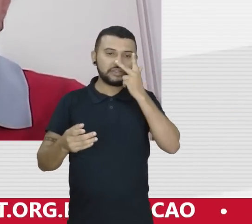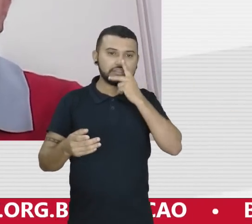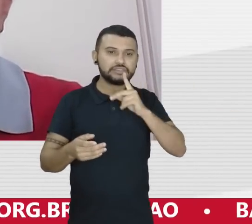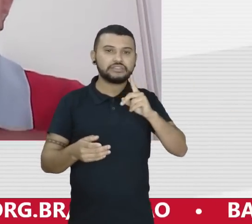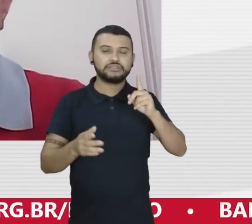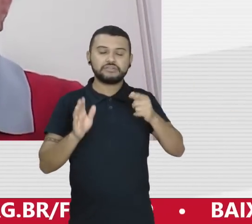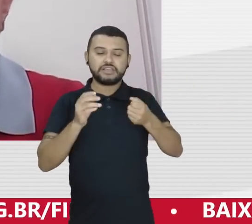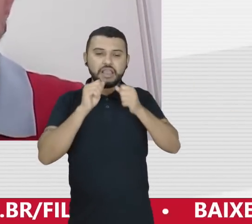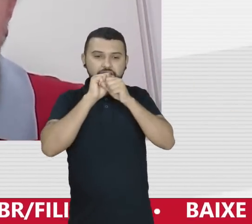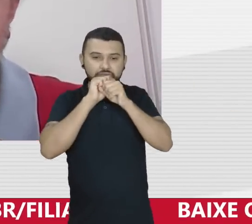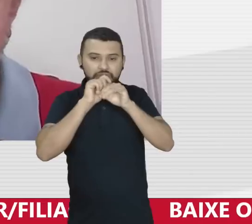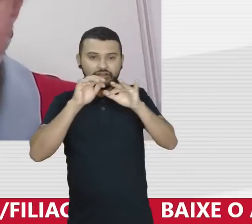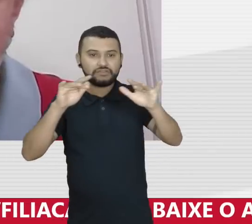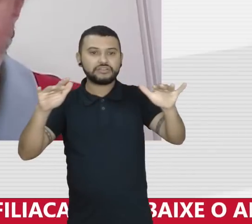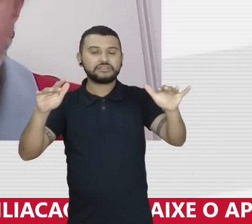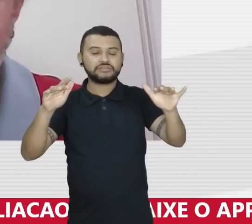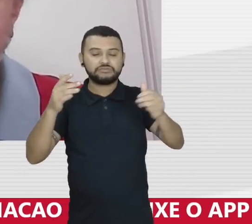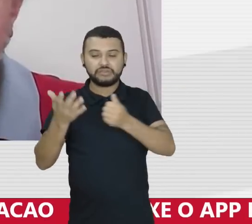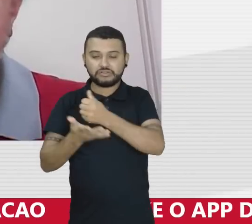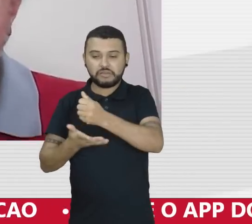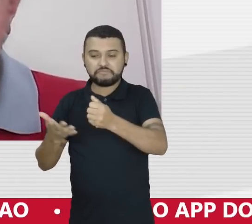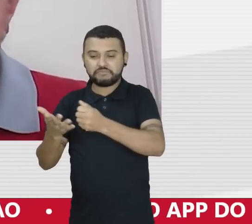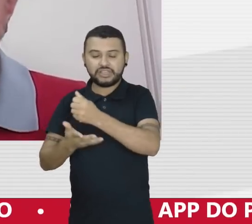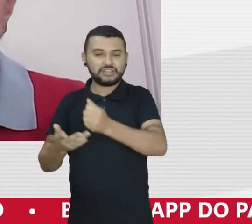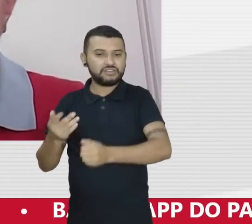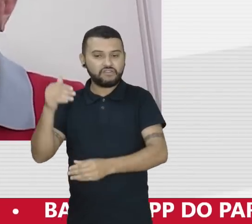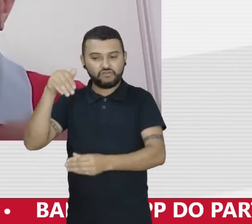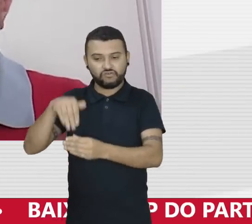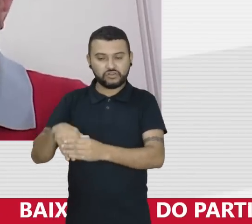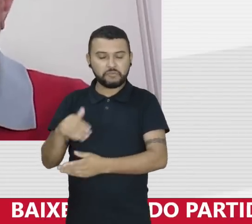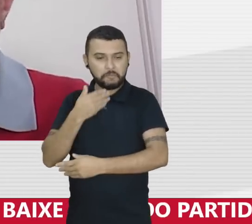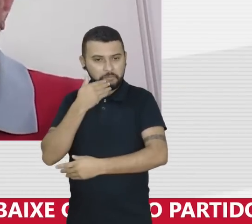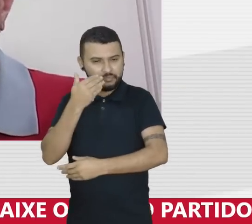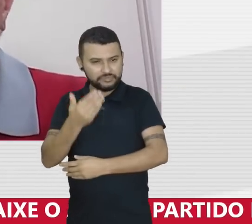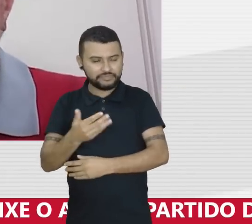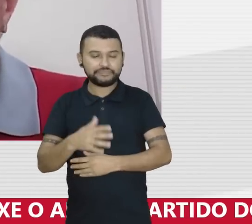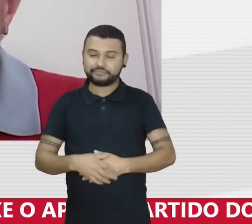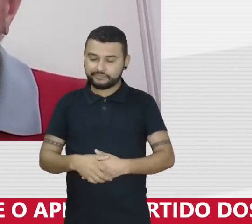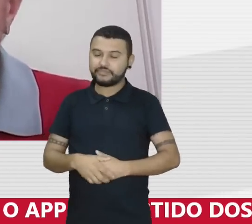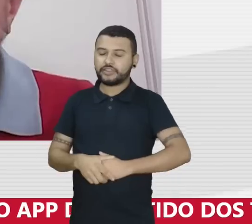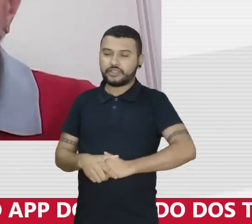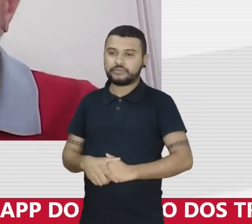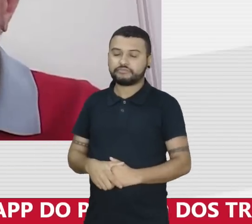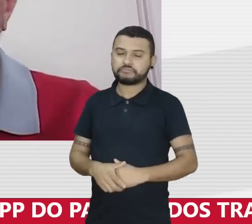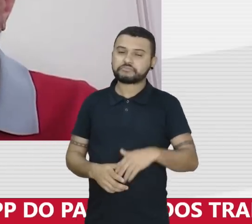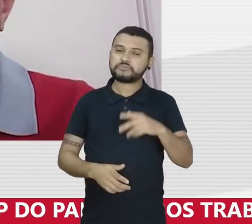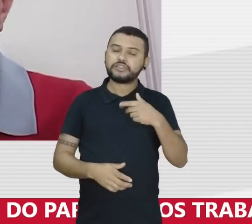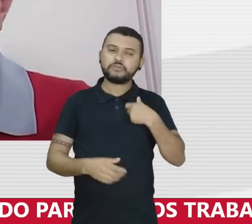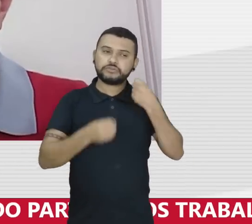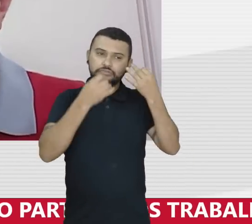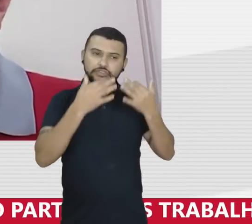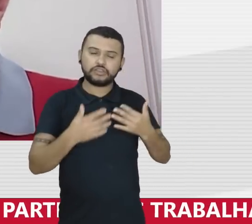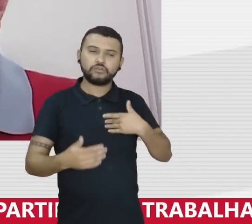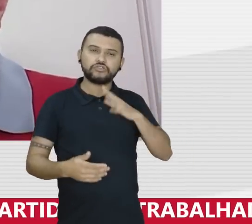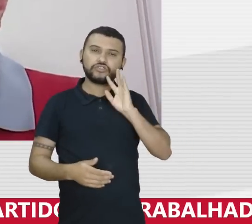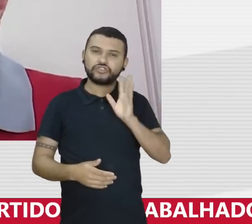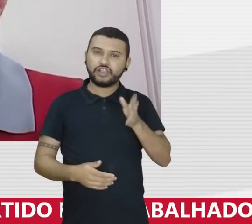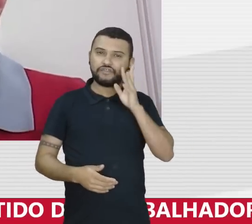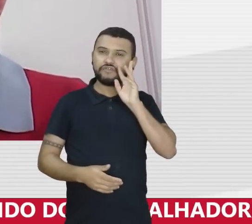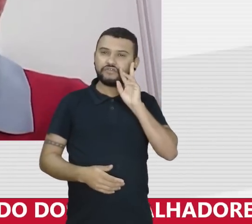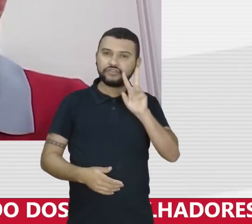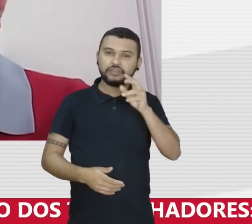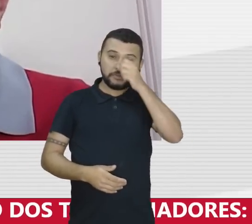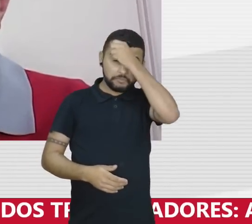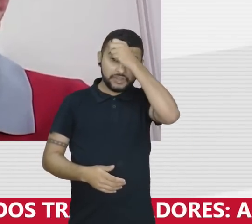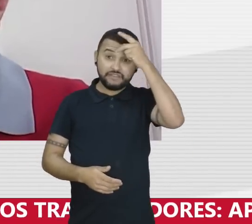e propaganda da sua base eleitoral. Isso por muito... Olha, Paulo, eu já vi prefeito do PT